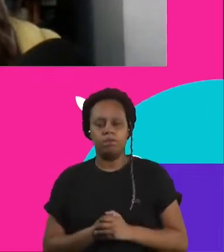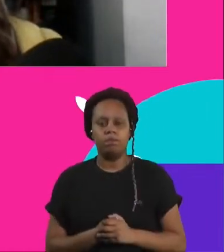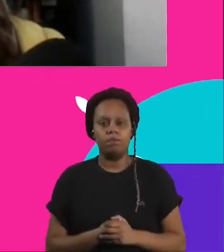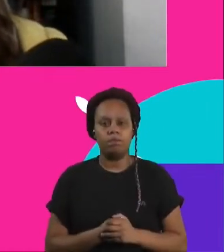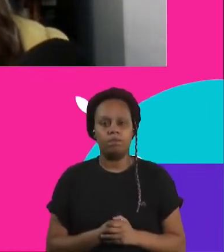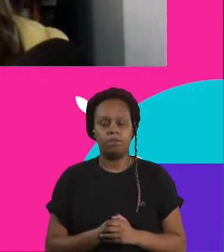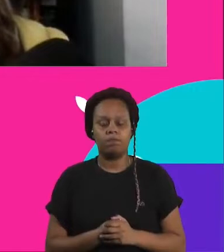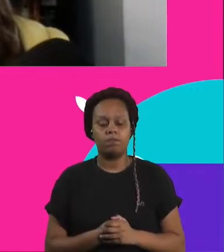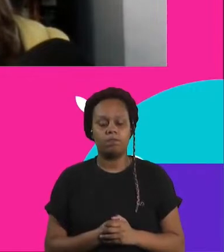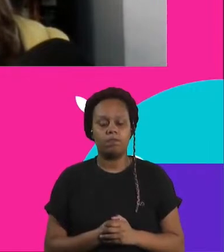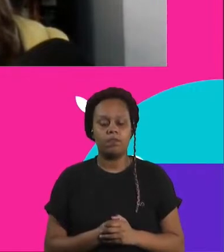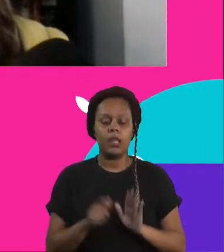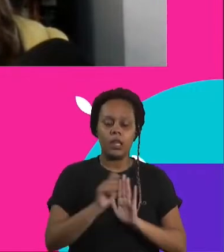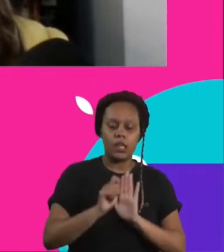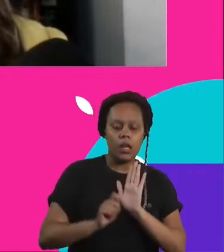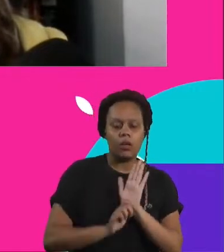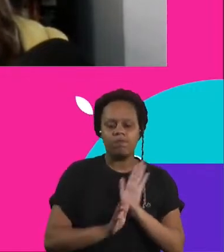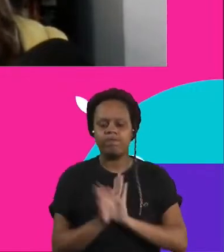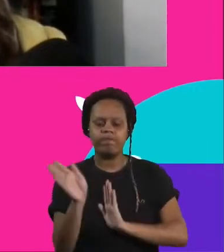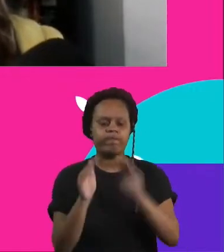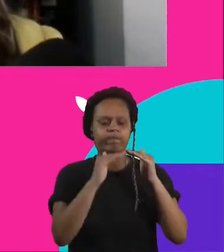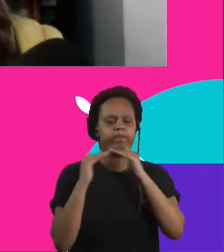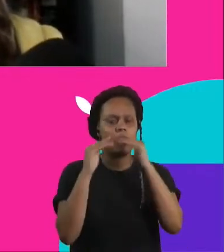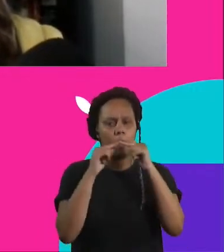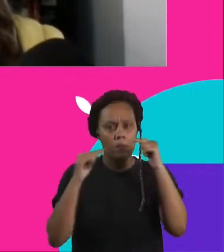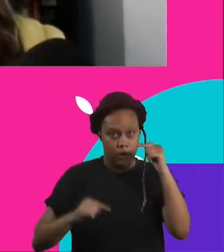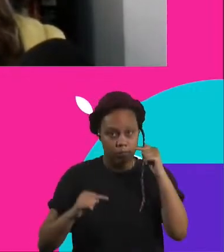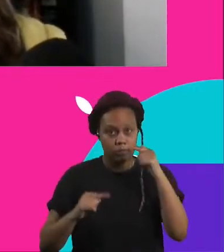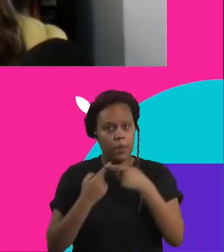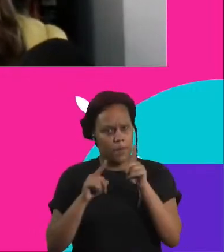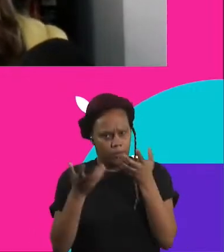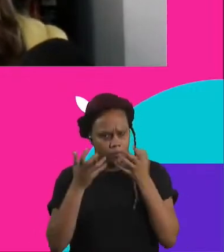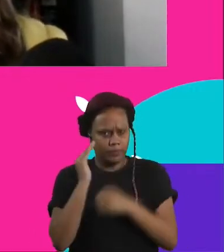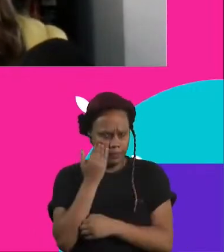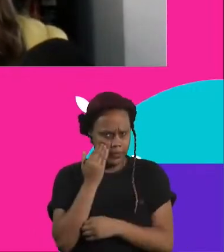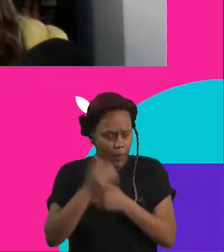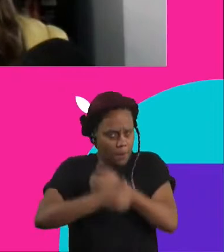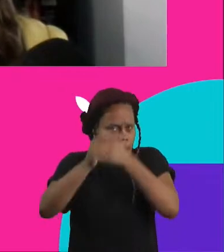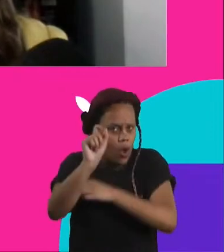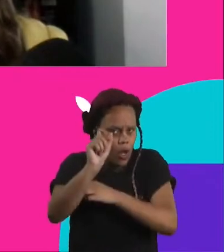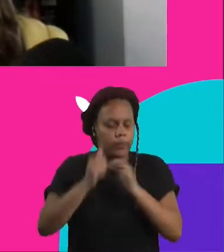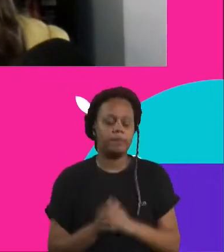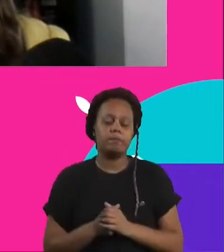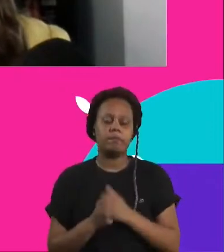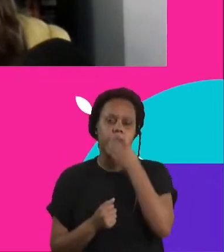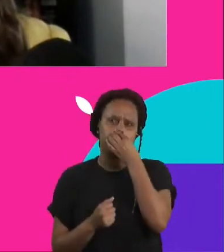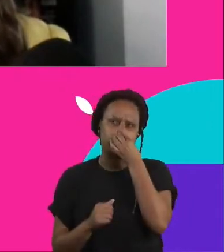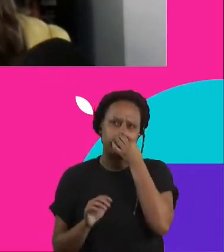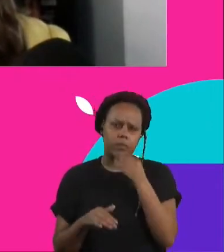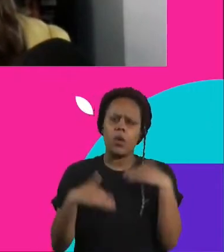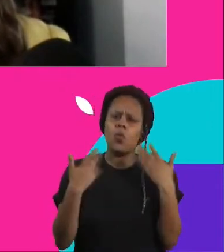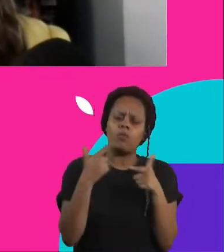esse desvio de um padrão, mas eu queria talvez entender um pouco de você quais talvez sejam os problemas disso,